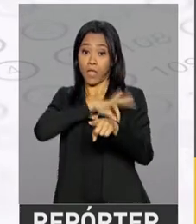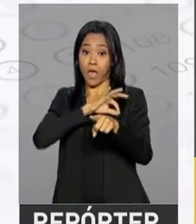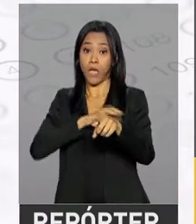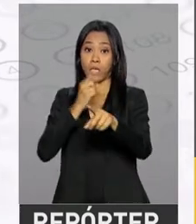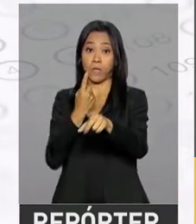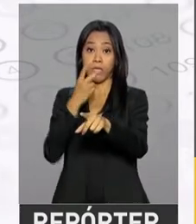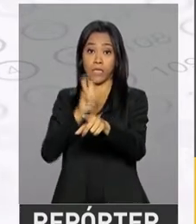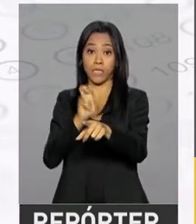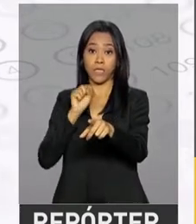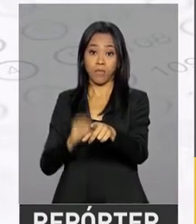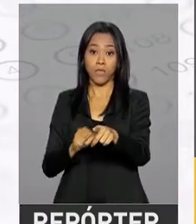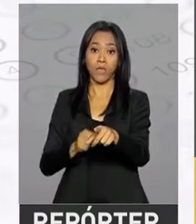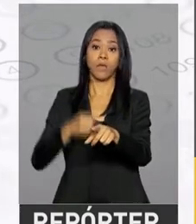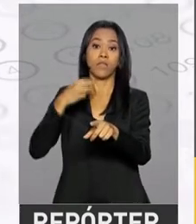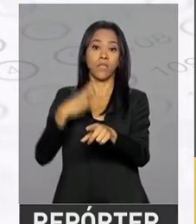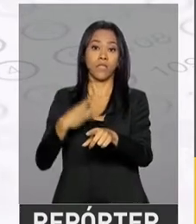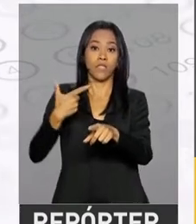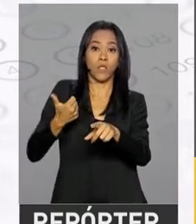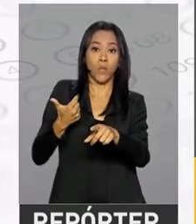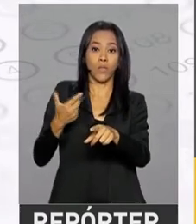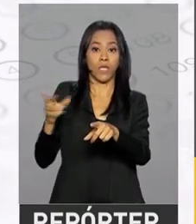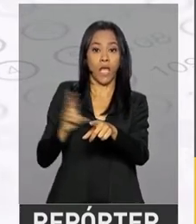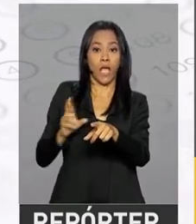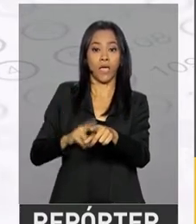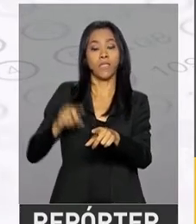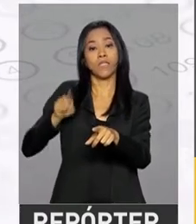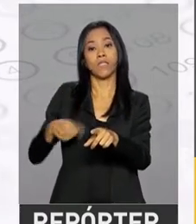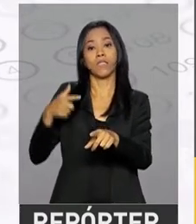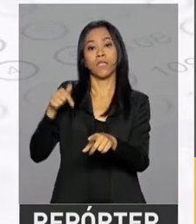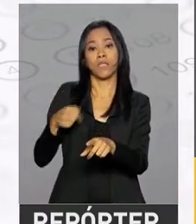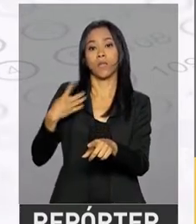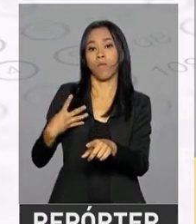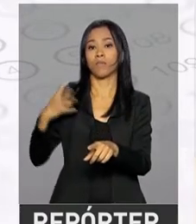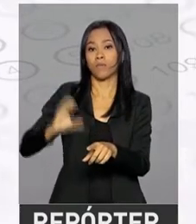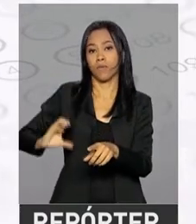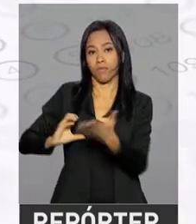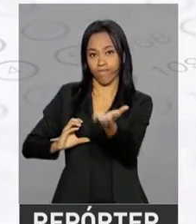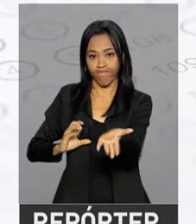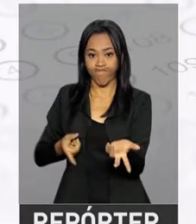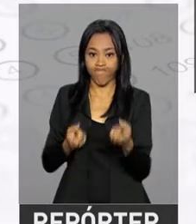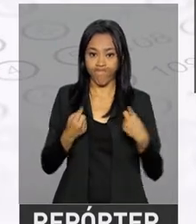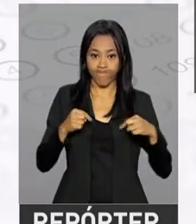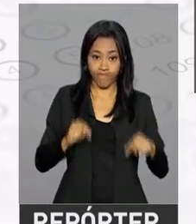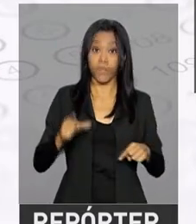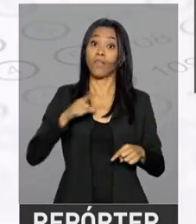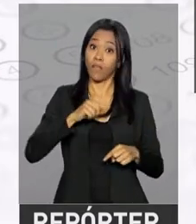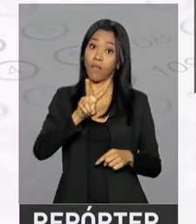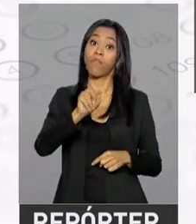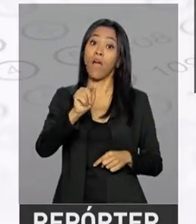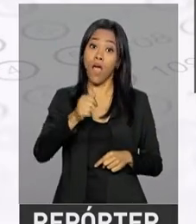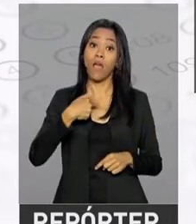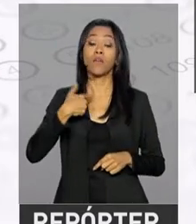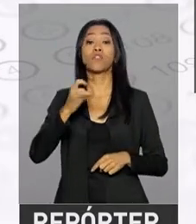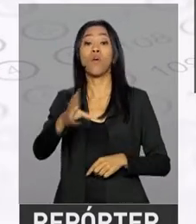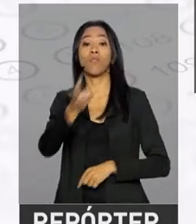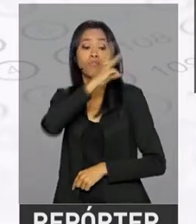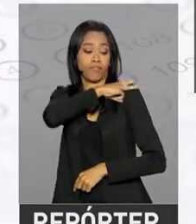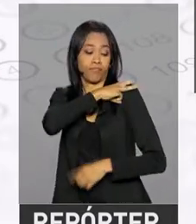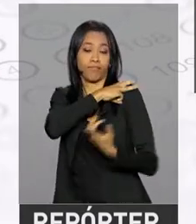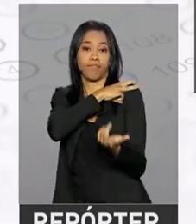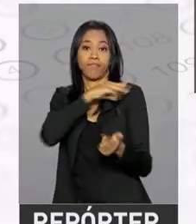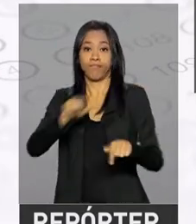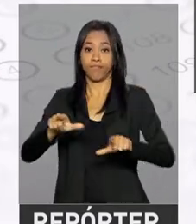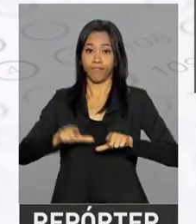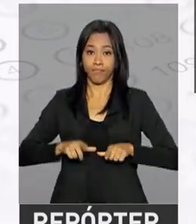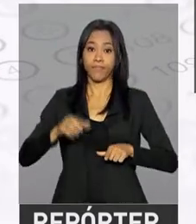mil 3 cento e doze reais e setenta e quatro centavos também em vaga para quem tem o ensino médio o